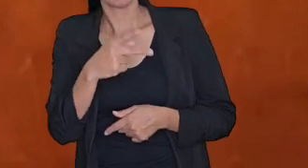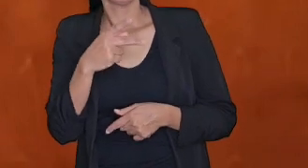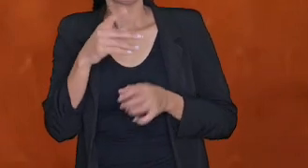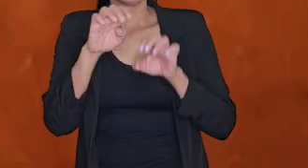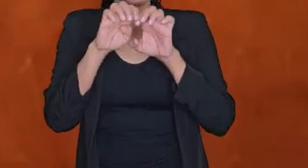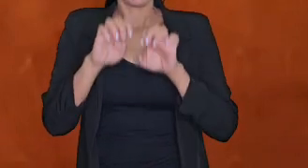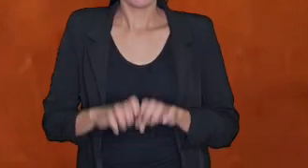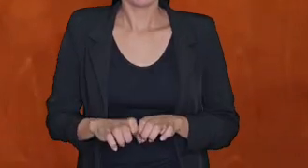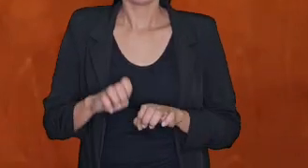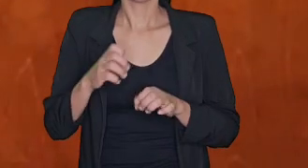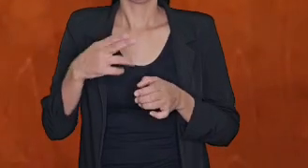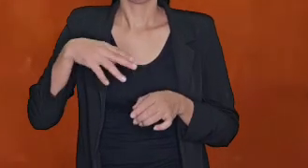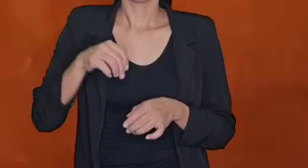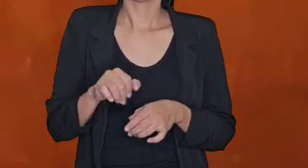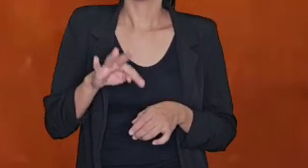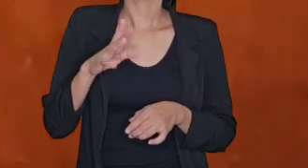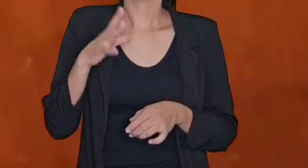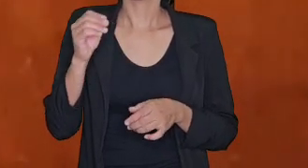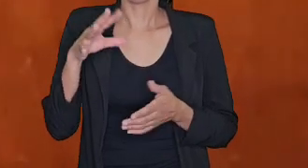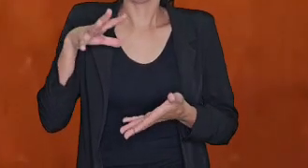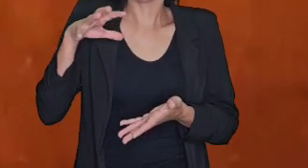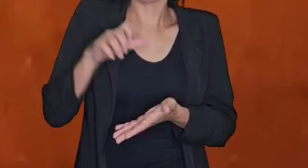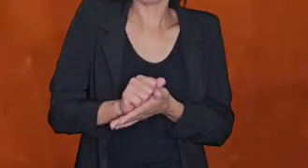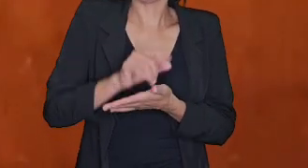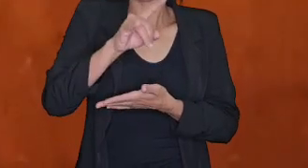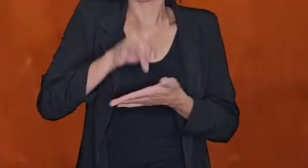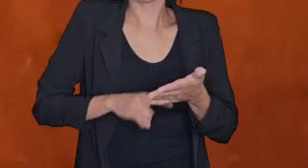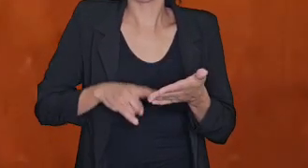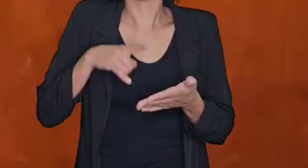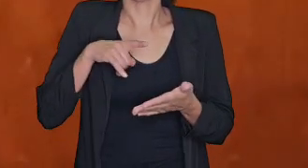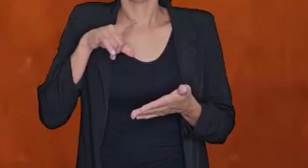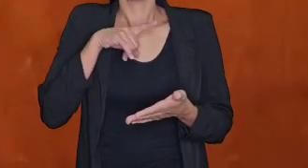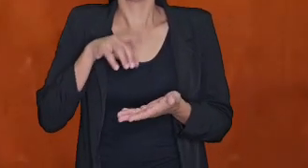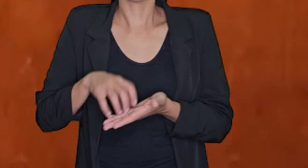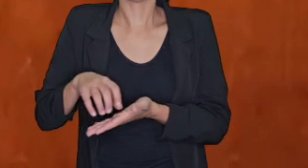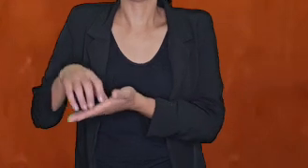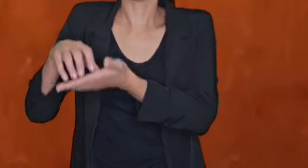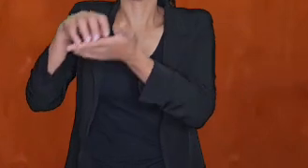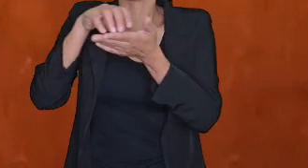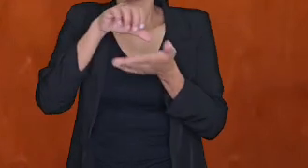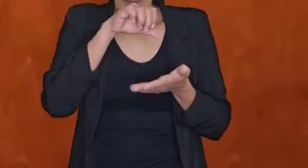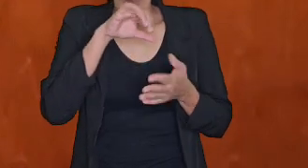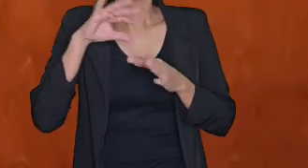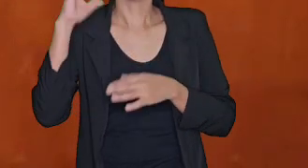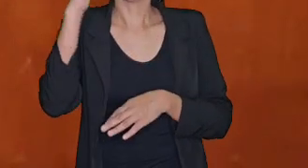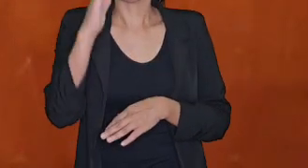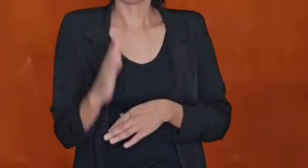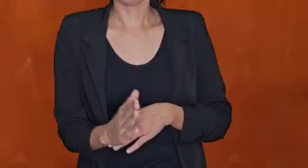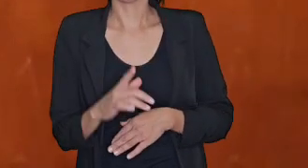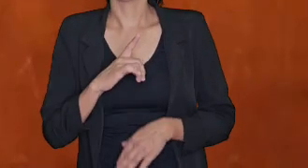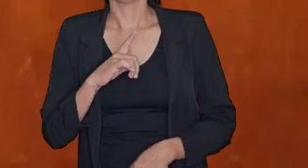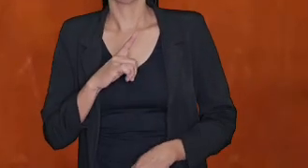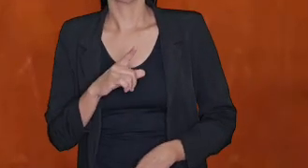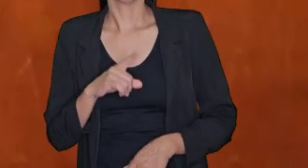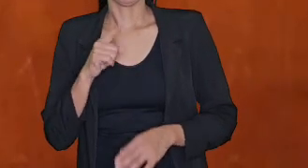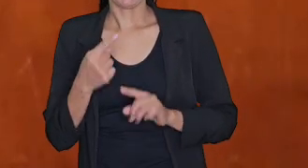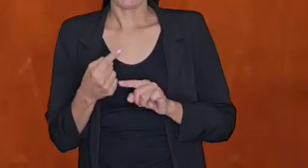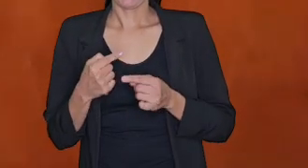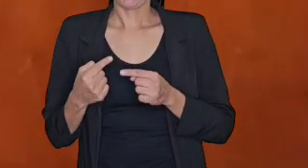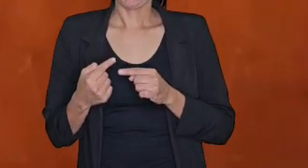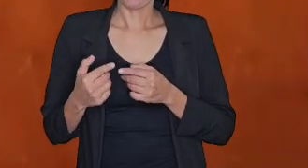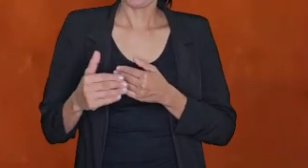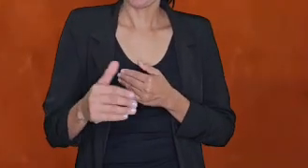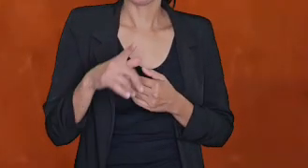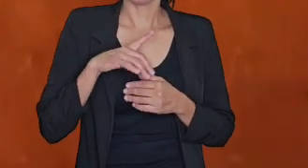possibilidades de aproveitamento aí das estruturas notariais e de registro que estão espalhadas no Brasil inteiro. Então, a partir